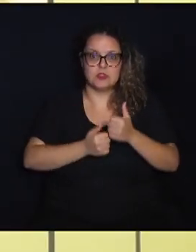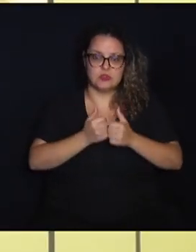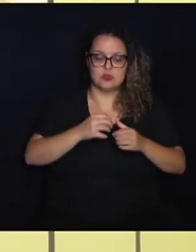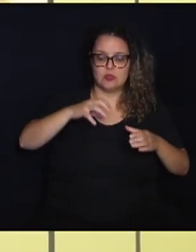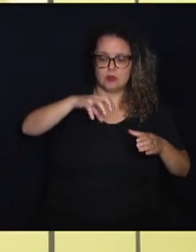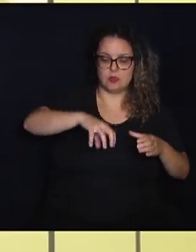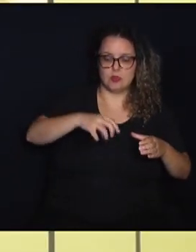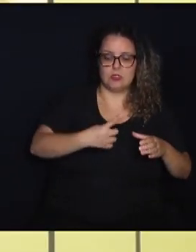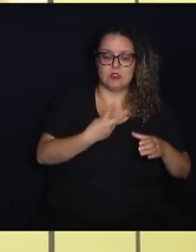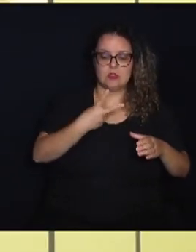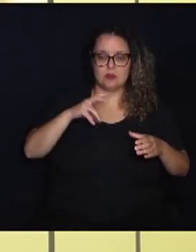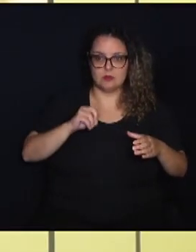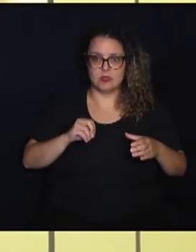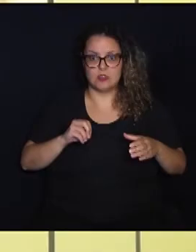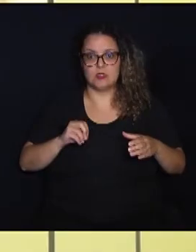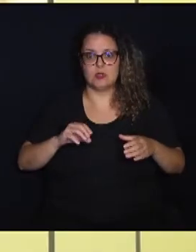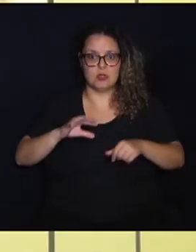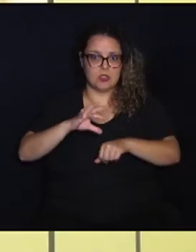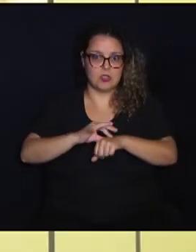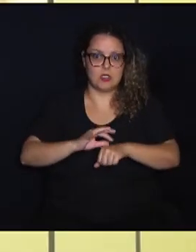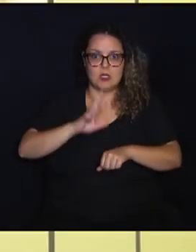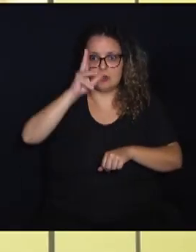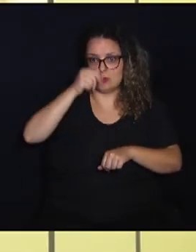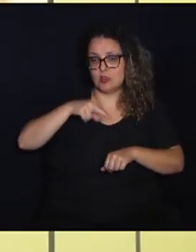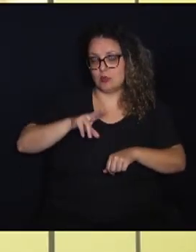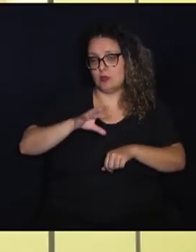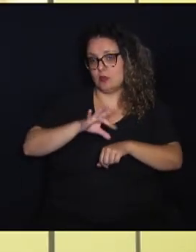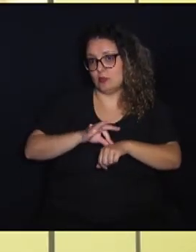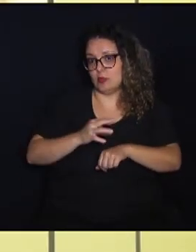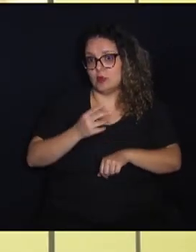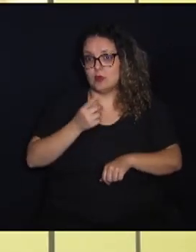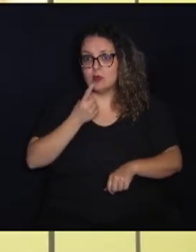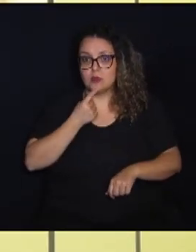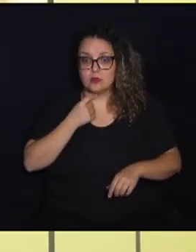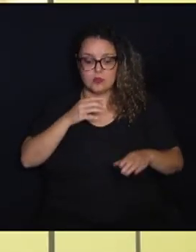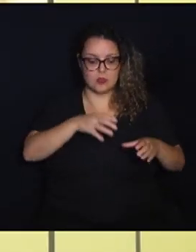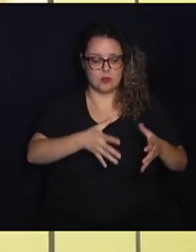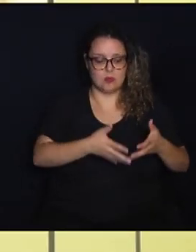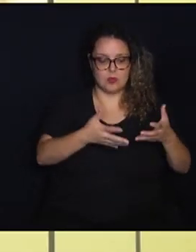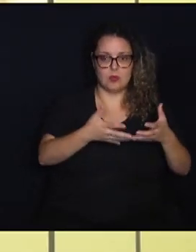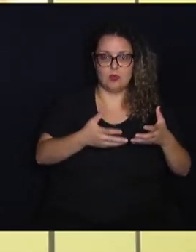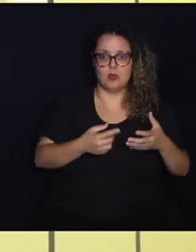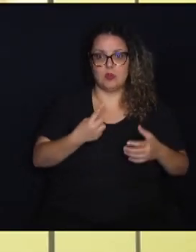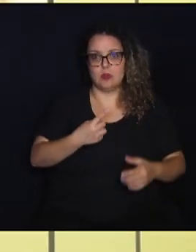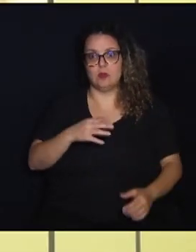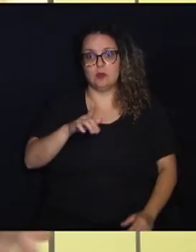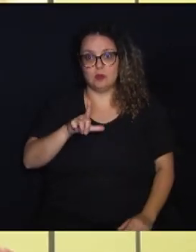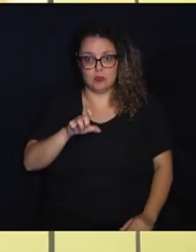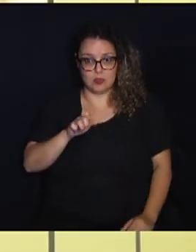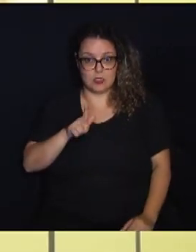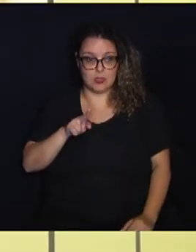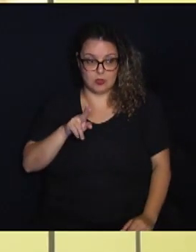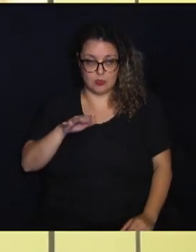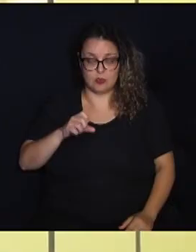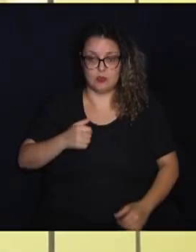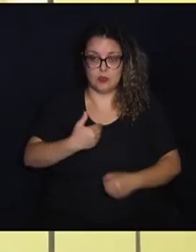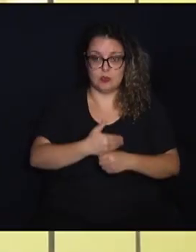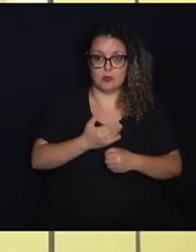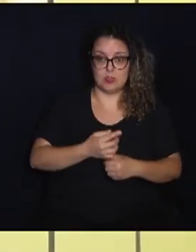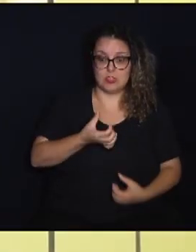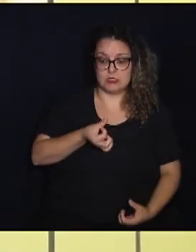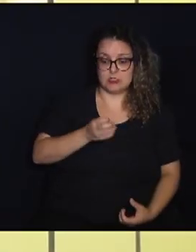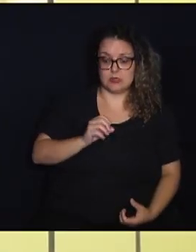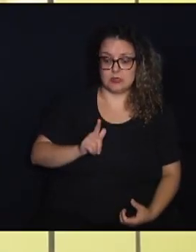120 de proteína, carne branca ou vermelha, uma salada, legumes, tá? Os 60 gramas de legumes.